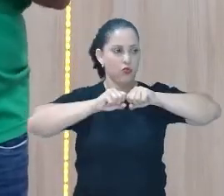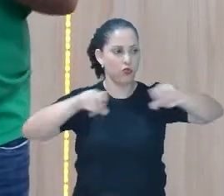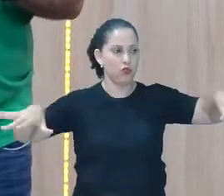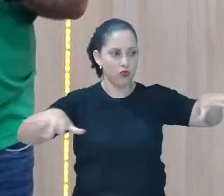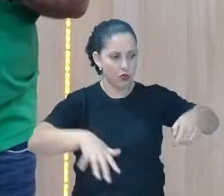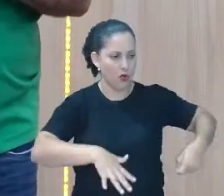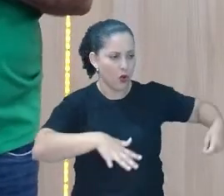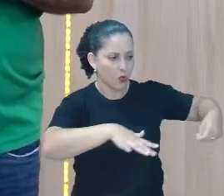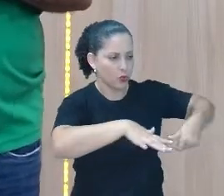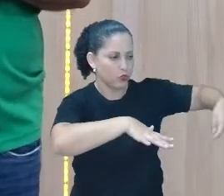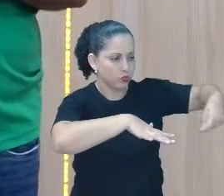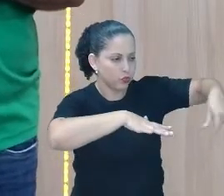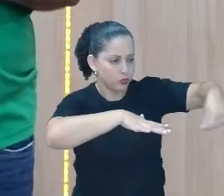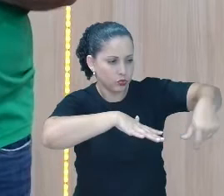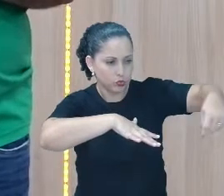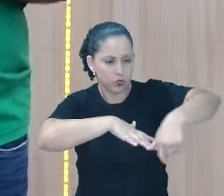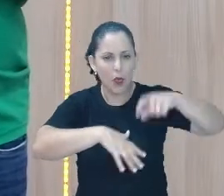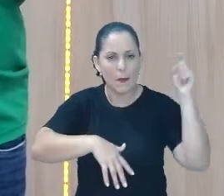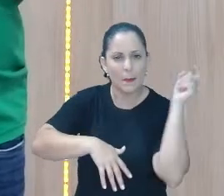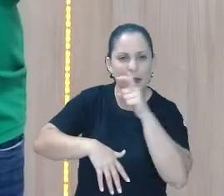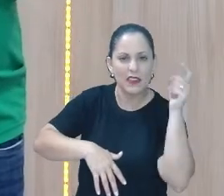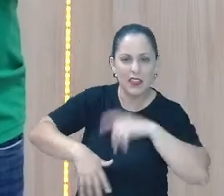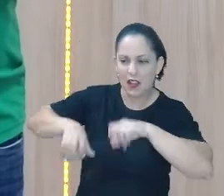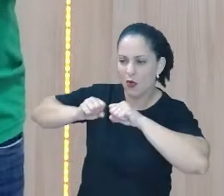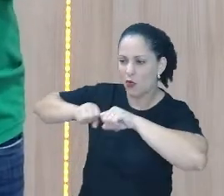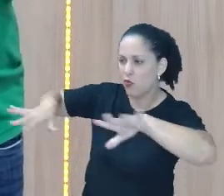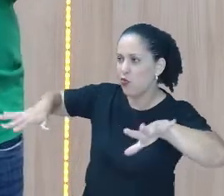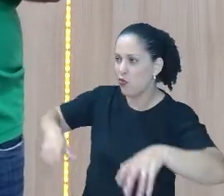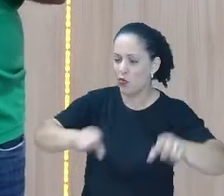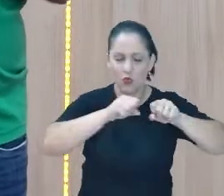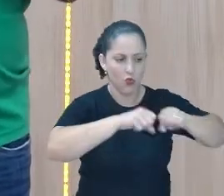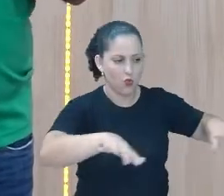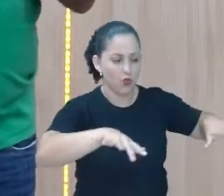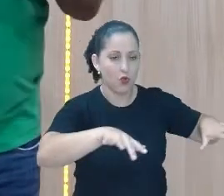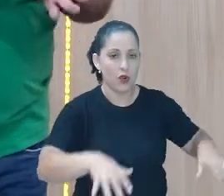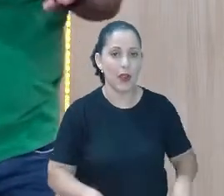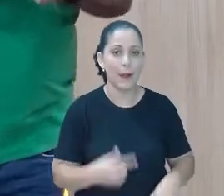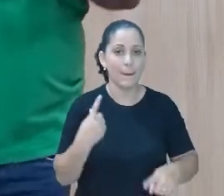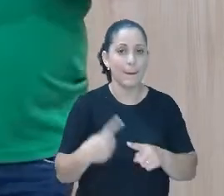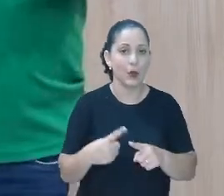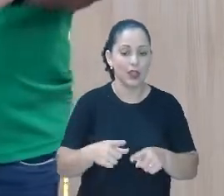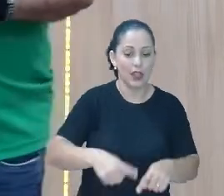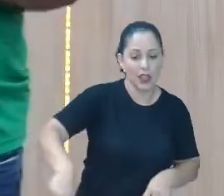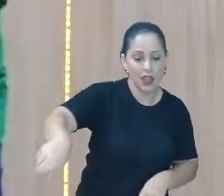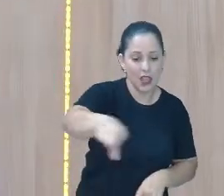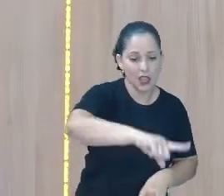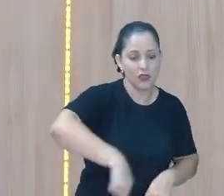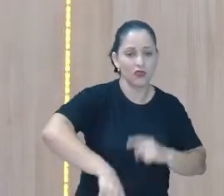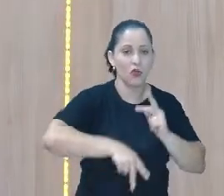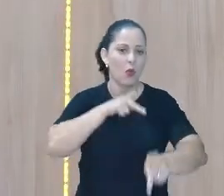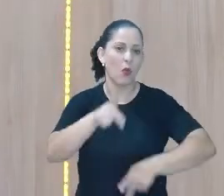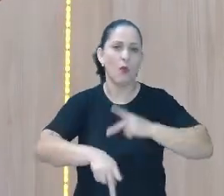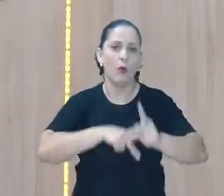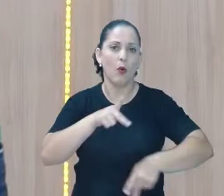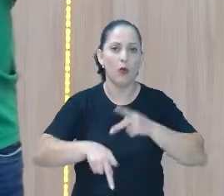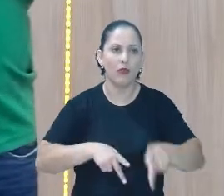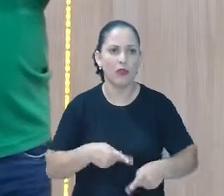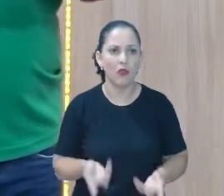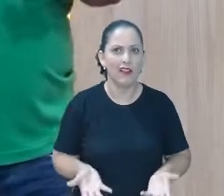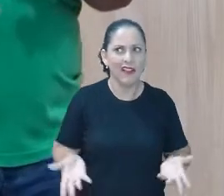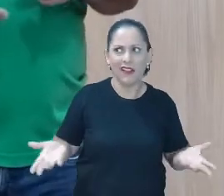para confundir a população ou para tentar fazer com que a população desacredite